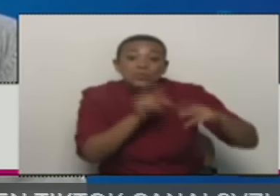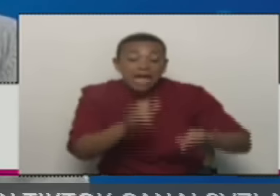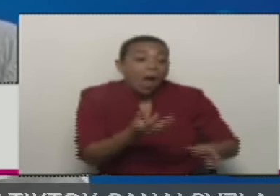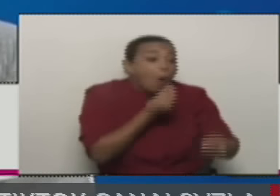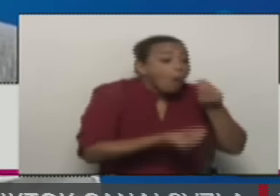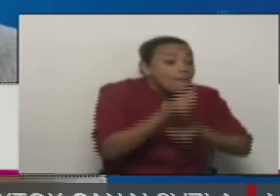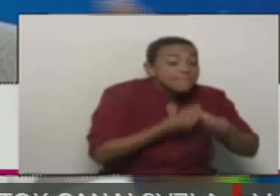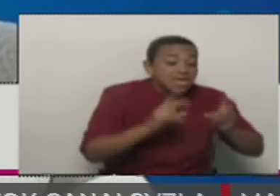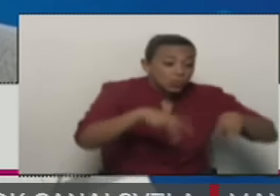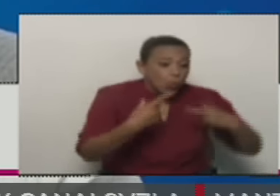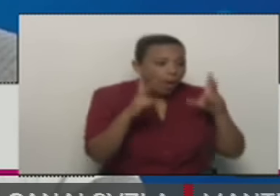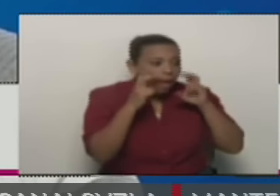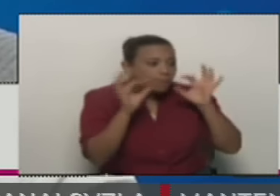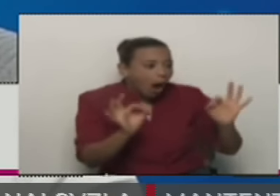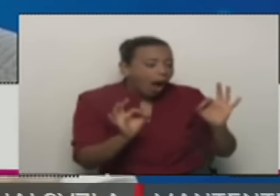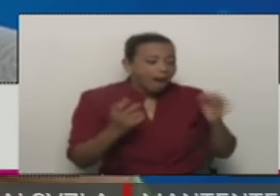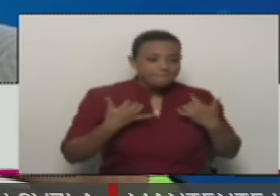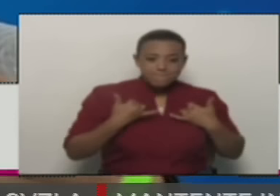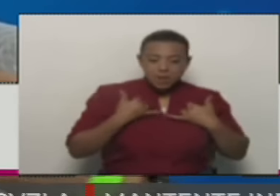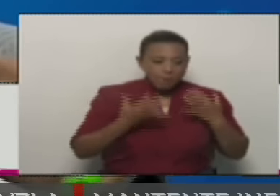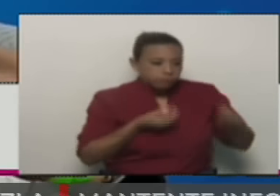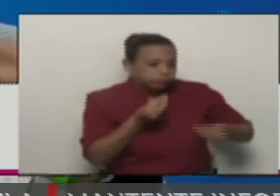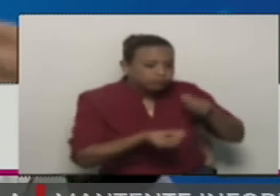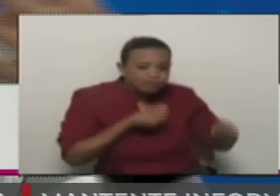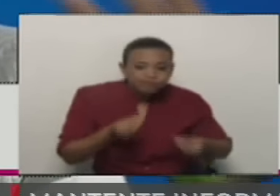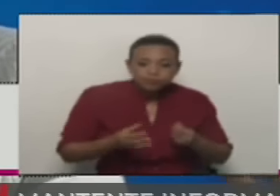alimentos não é algo retrógrado, não é algo,